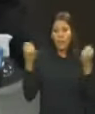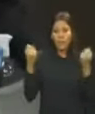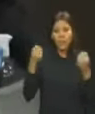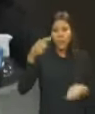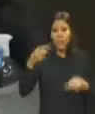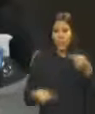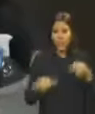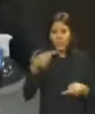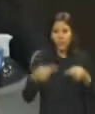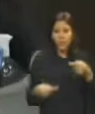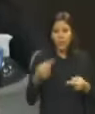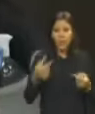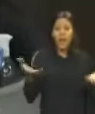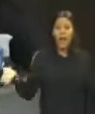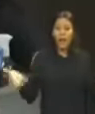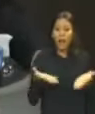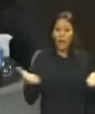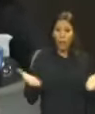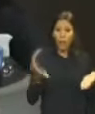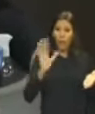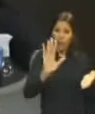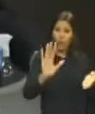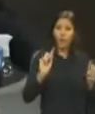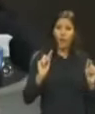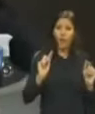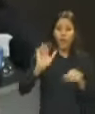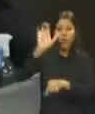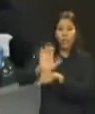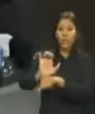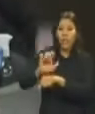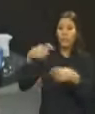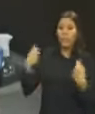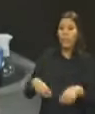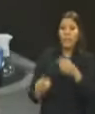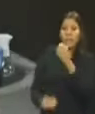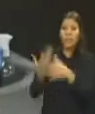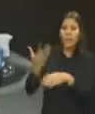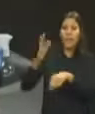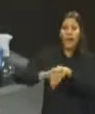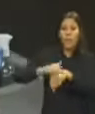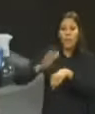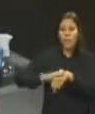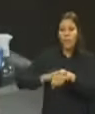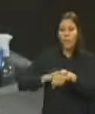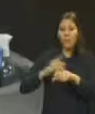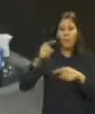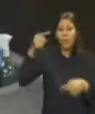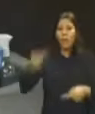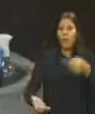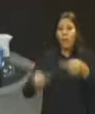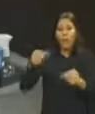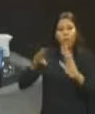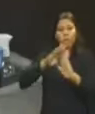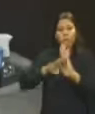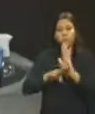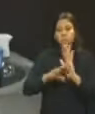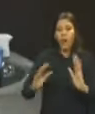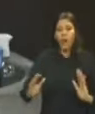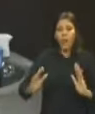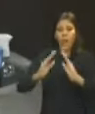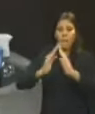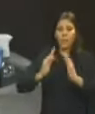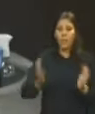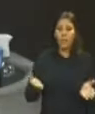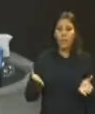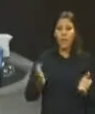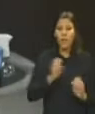habitacional. Agora, os estados precisam fazer política habitacional, os municípios precisam fazer política habitacional. Na